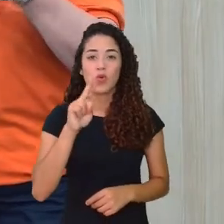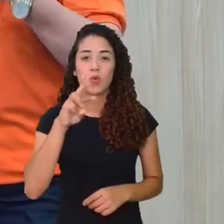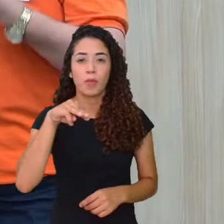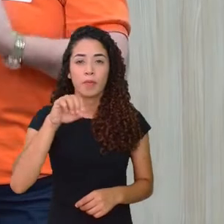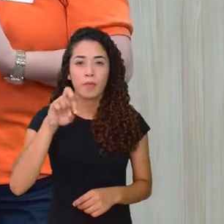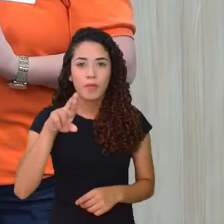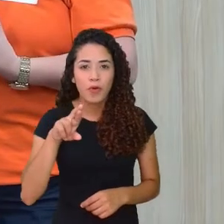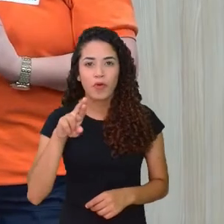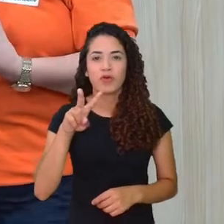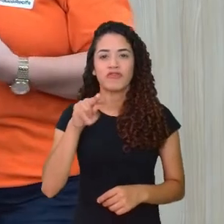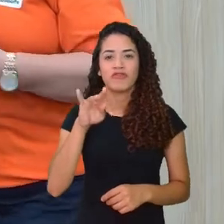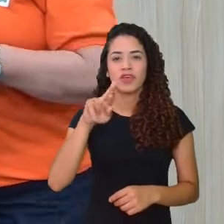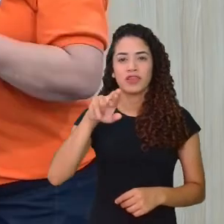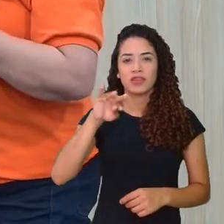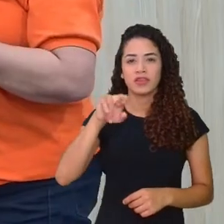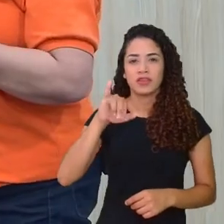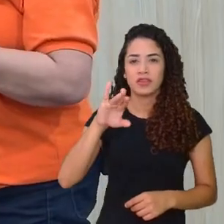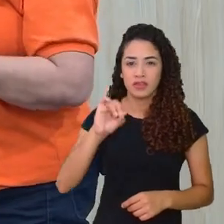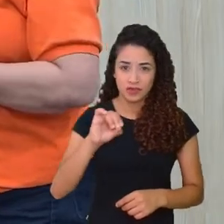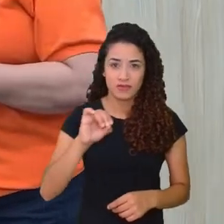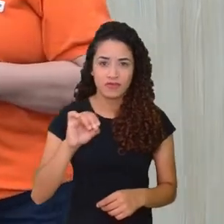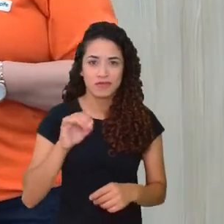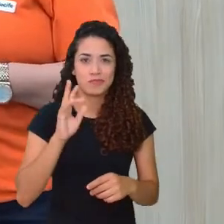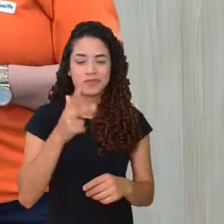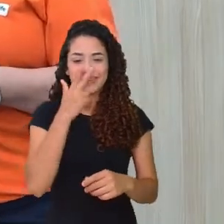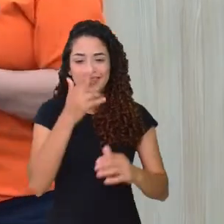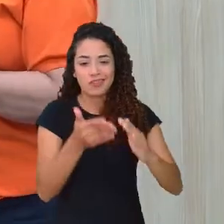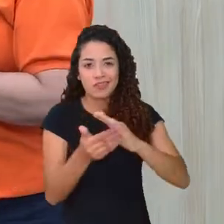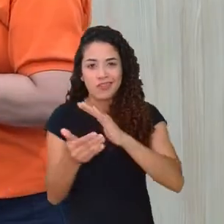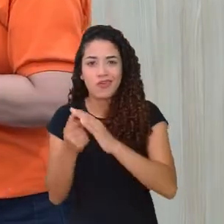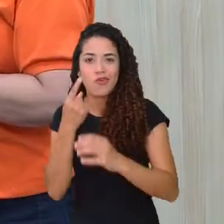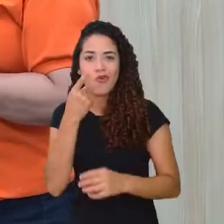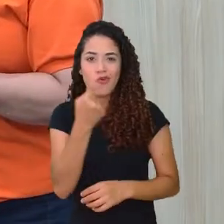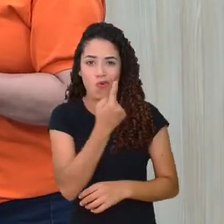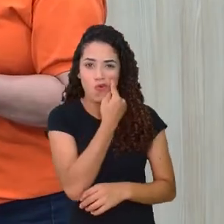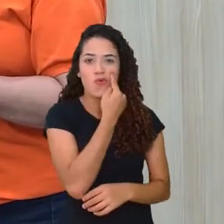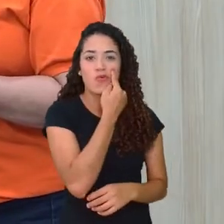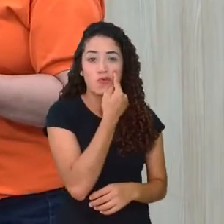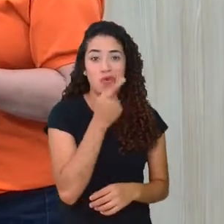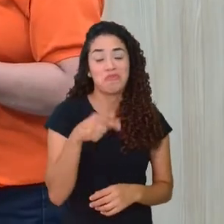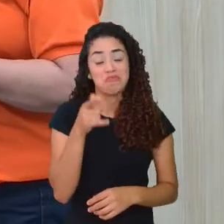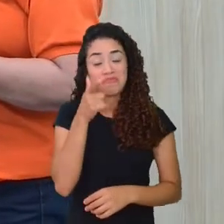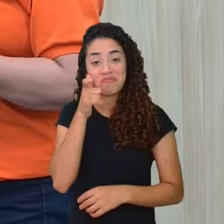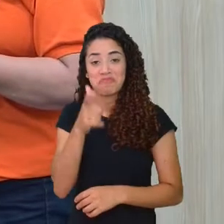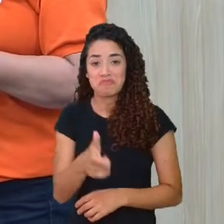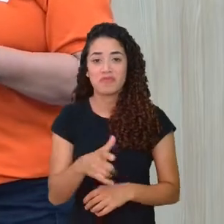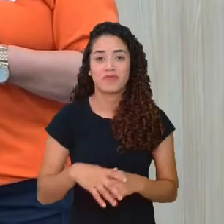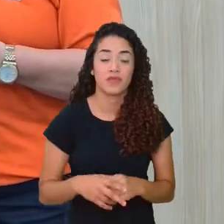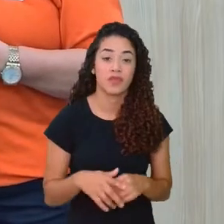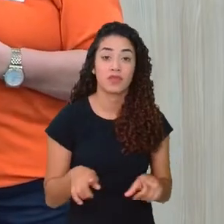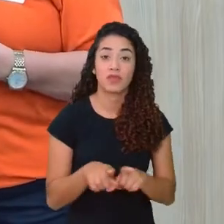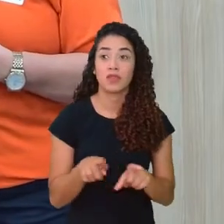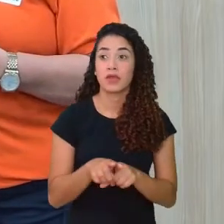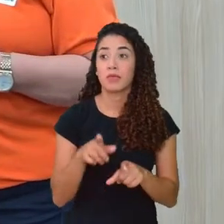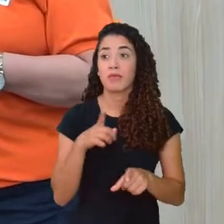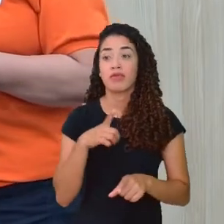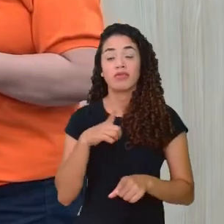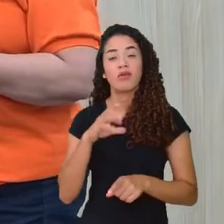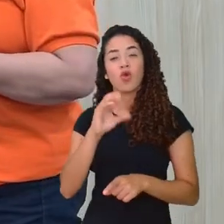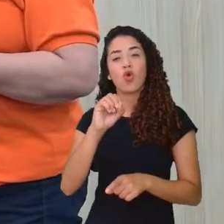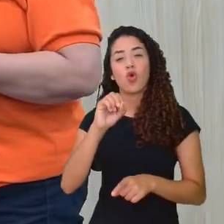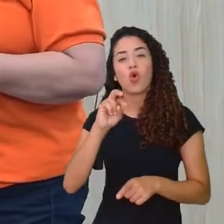recobre todo o nosso olho. É bem interessante também essa questão aí do humor vítreo. Mas vamos para o coroide, que é a